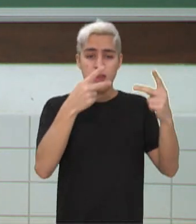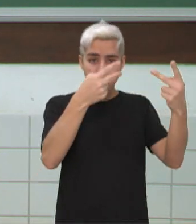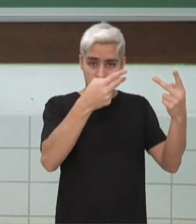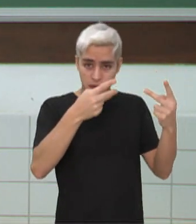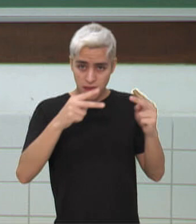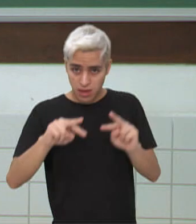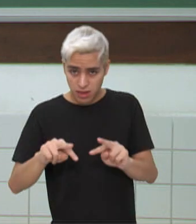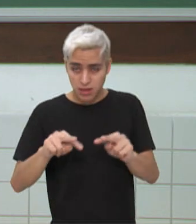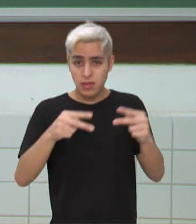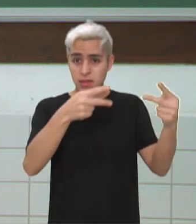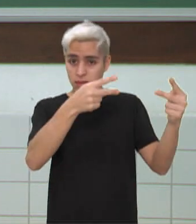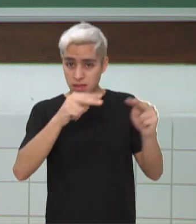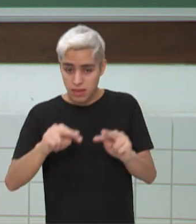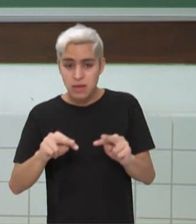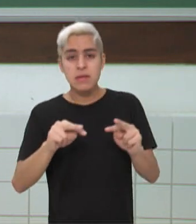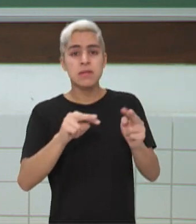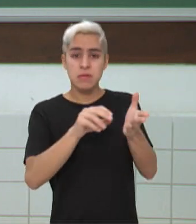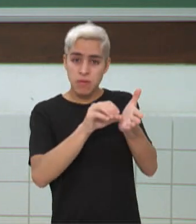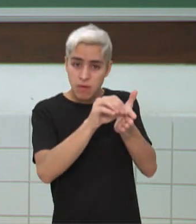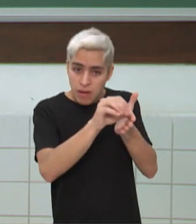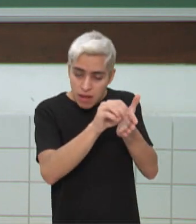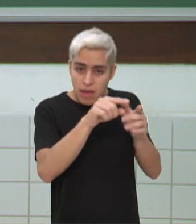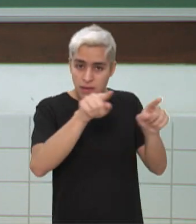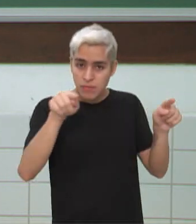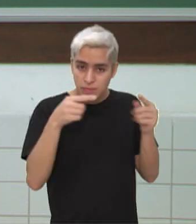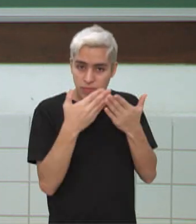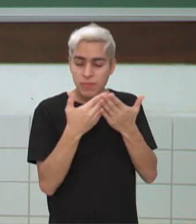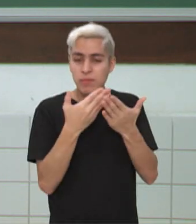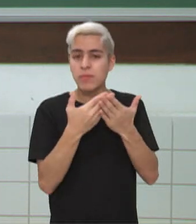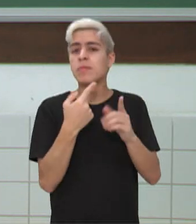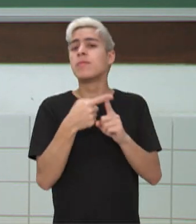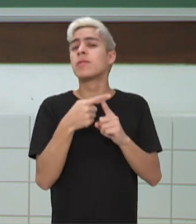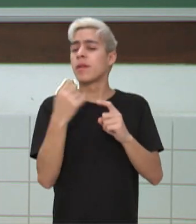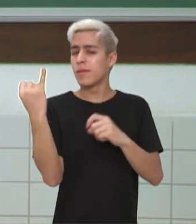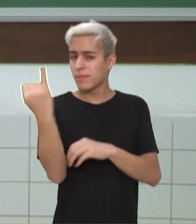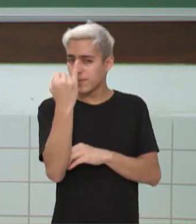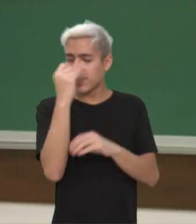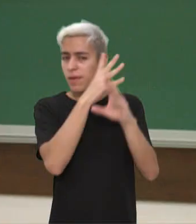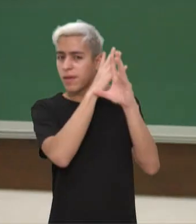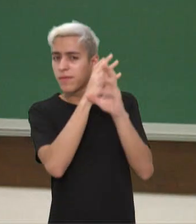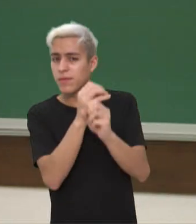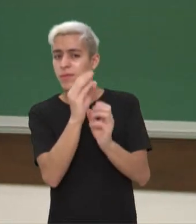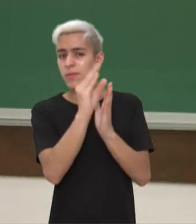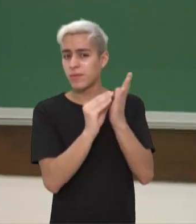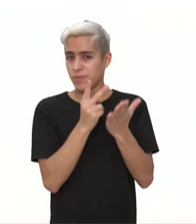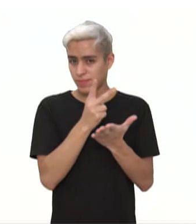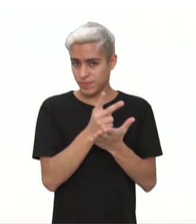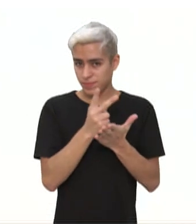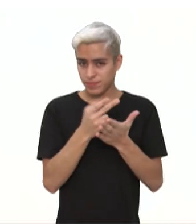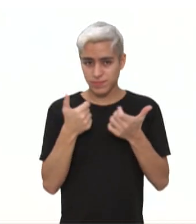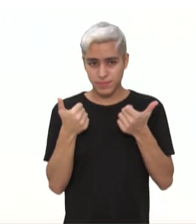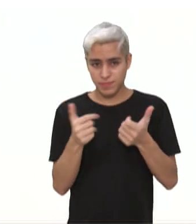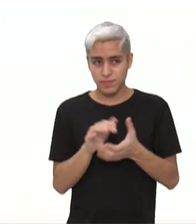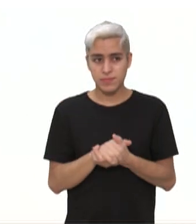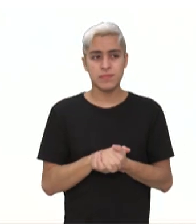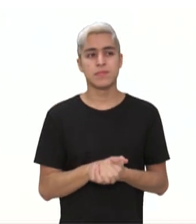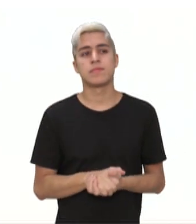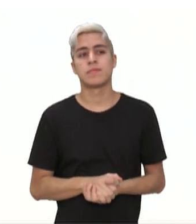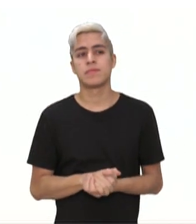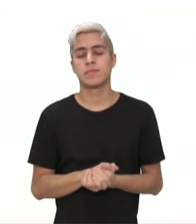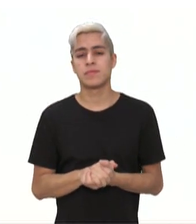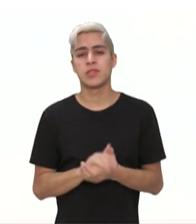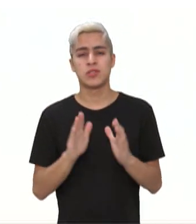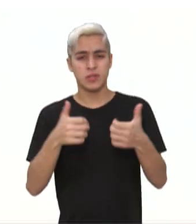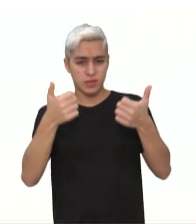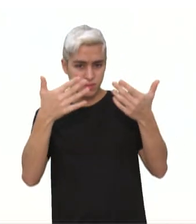lá no Classroom. É importante revisar sempre o conteúdo, sempre que necessário. Vamos lá? Função quadrática. Nós